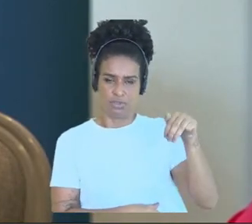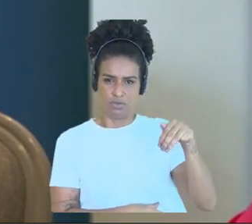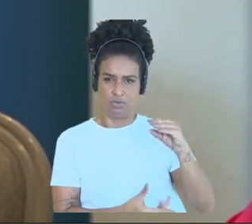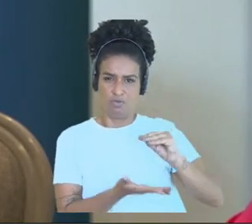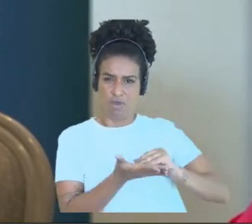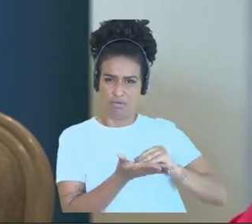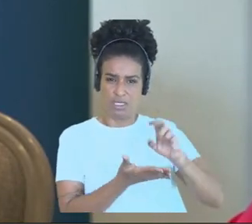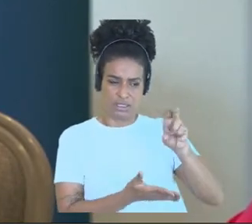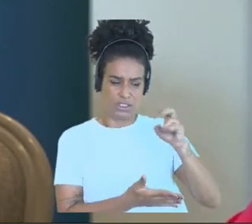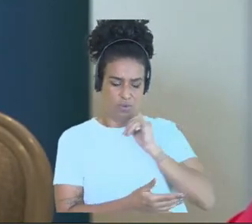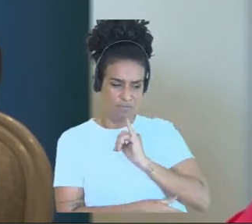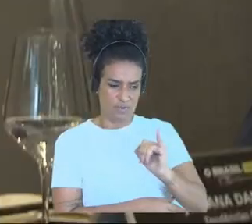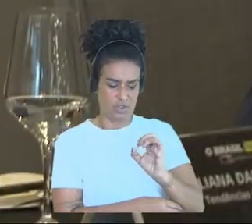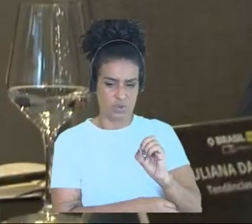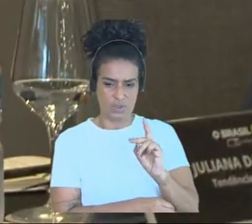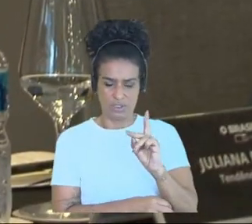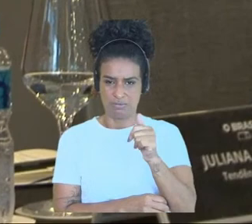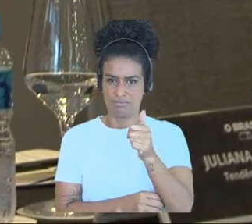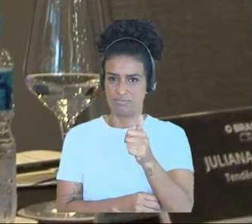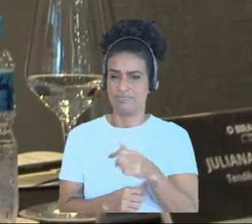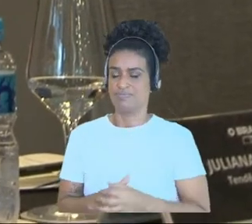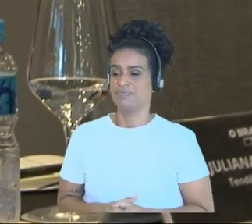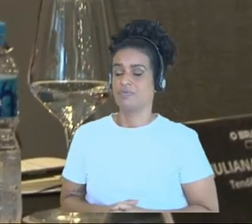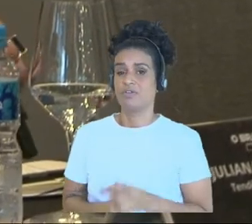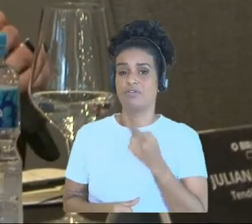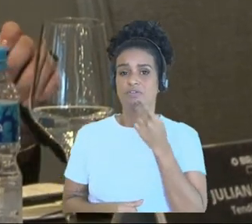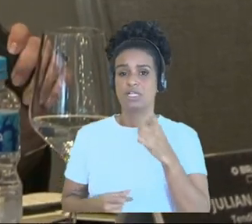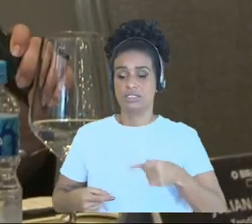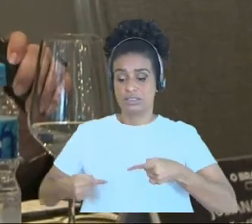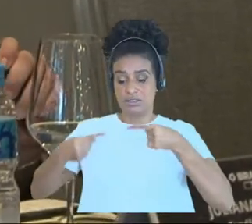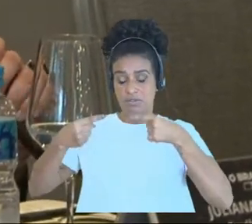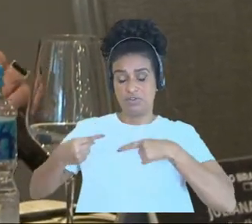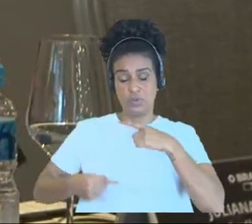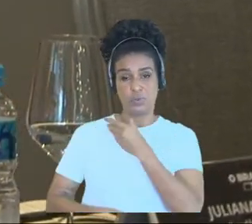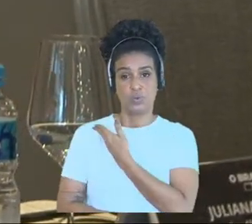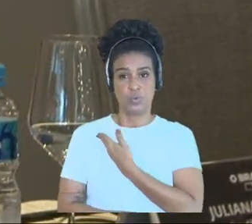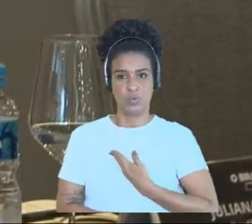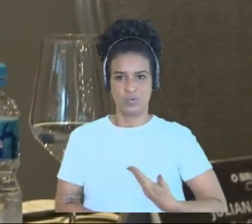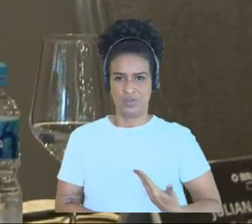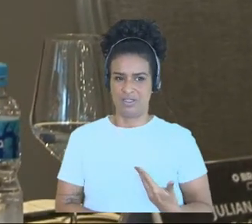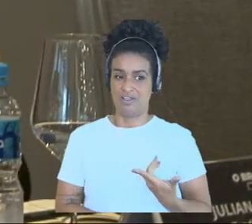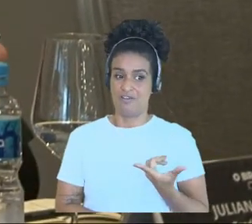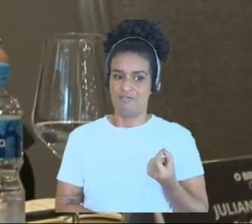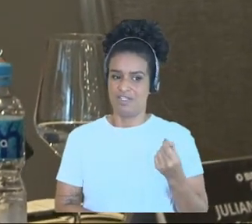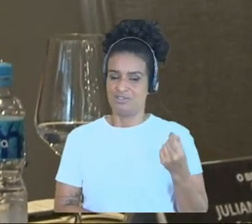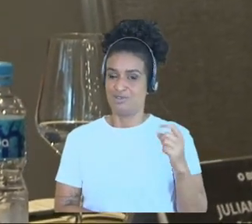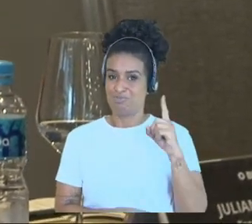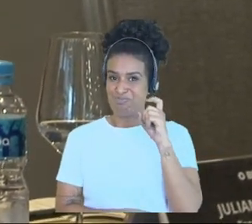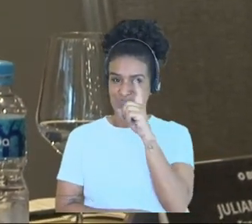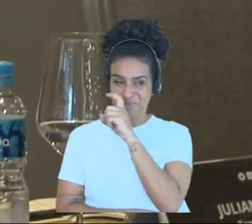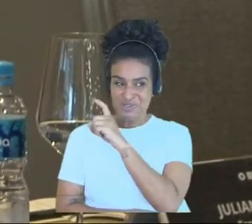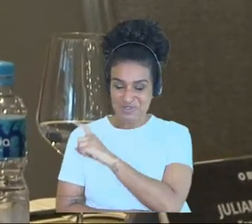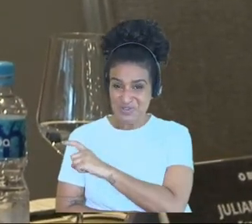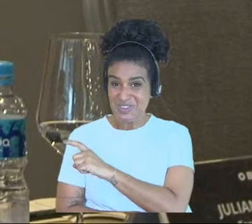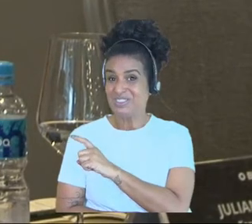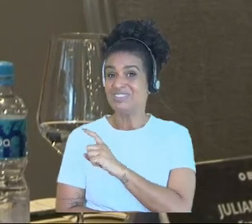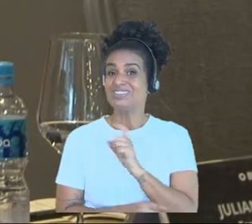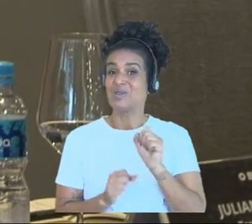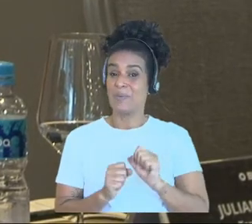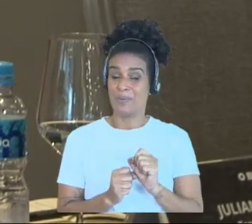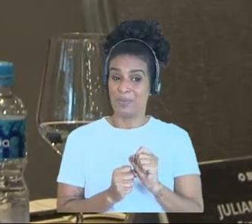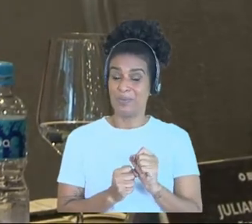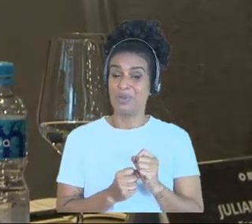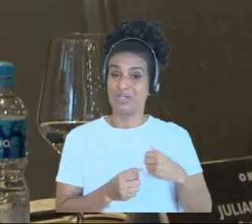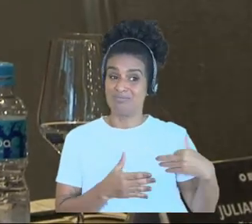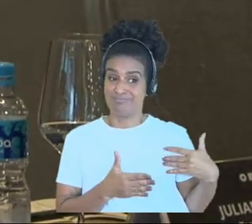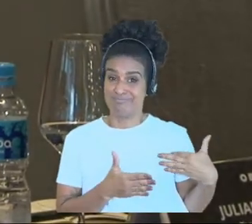faltar 5. Obrigada. Falar um pouco dos desafios fiscais do próximo governo em 20 minutos é um pouco difícil, porque eles se acumularam,